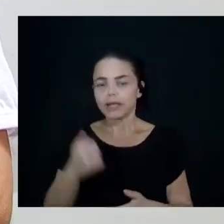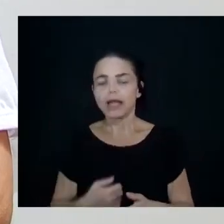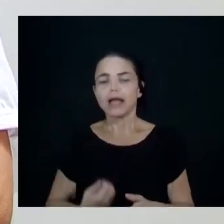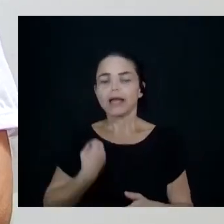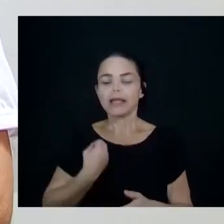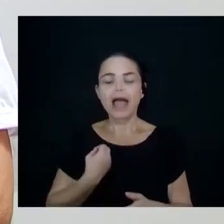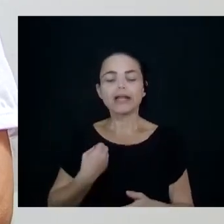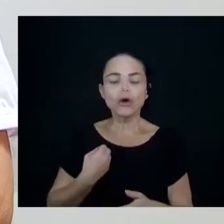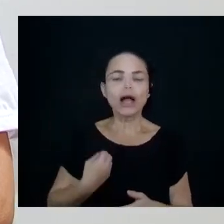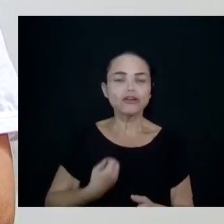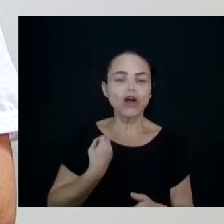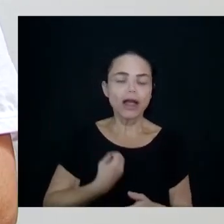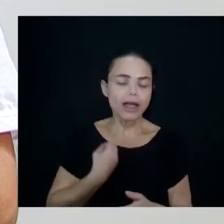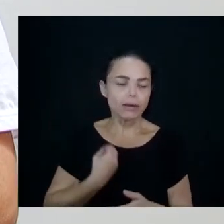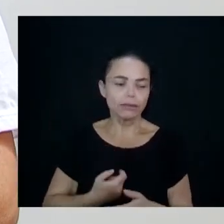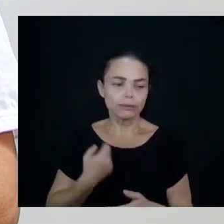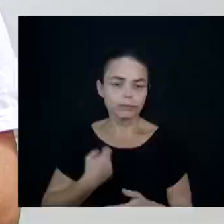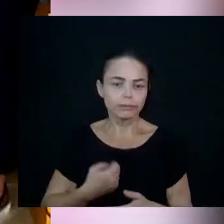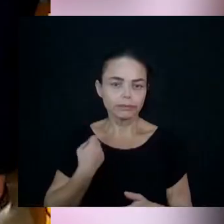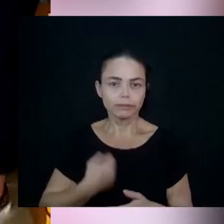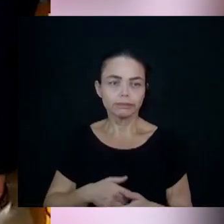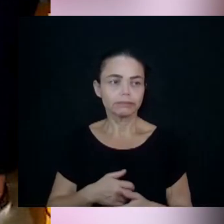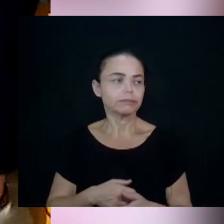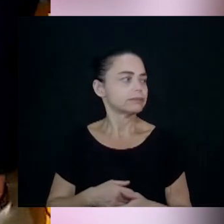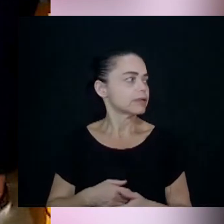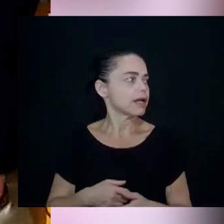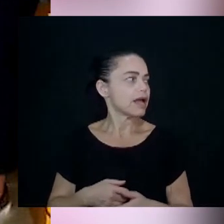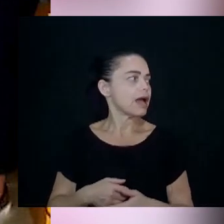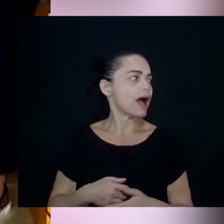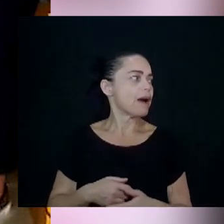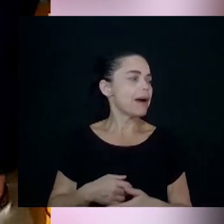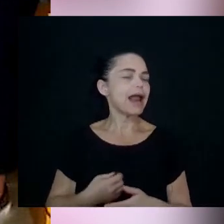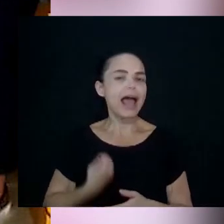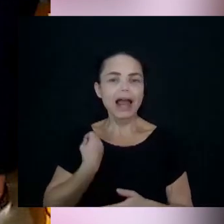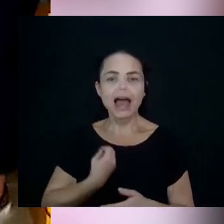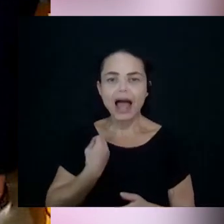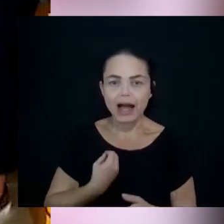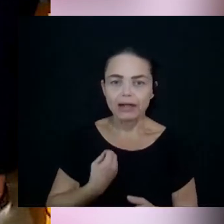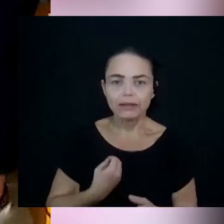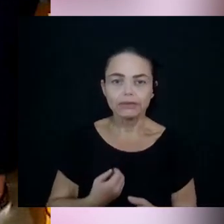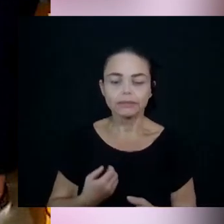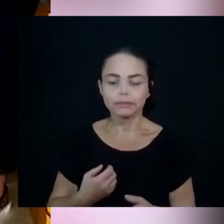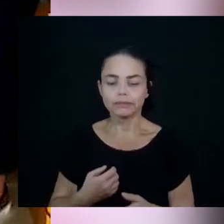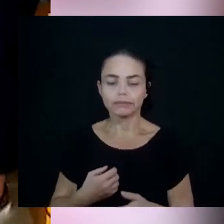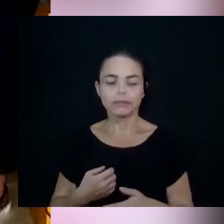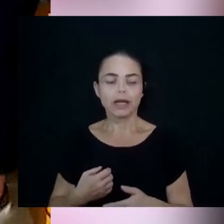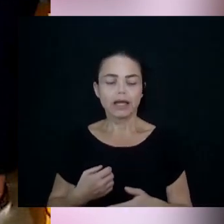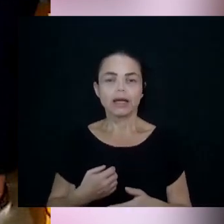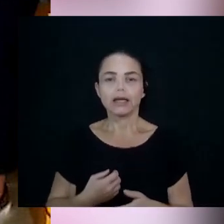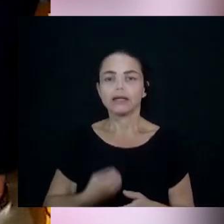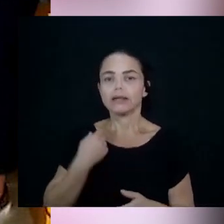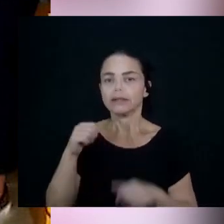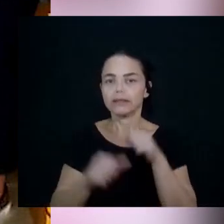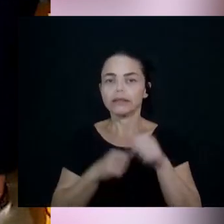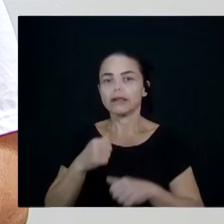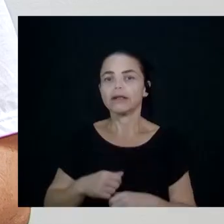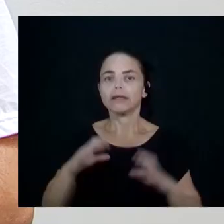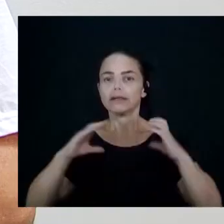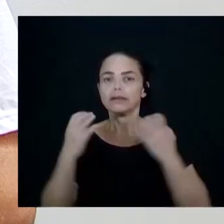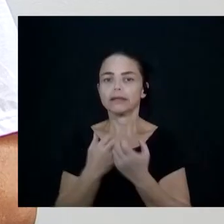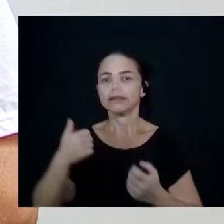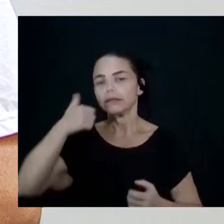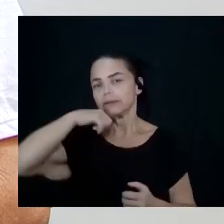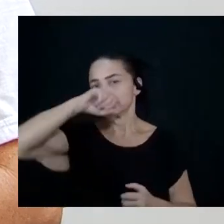foi assim que surgiu o Materno Amor Eterno, que recentemente eu mudei o nome para Comunidade Mãe, que é um